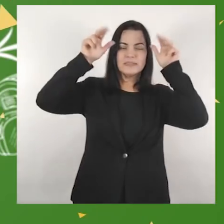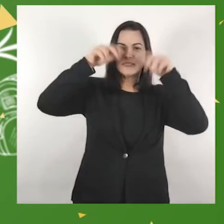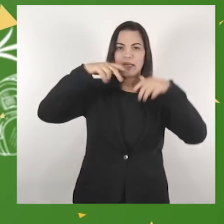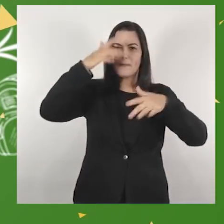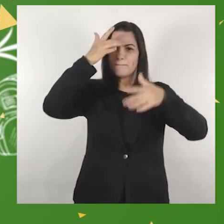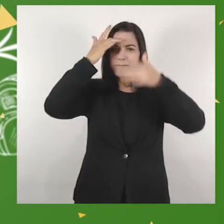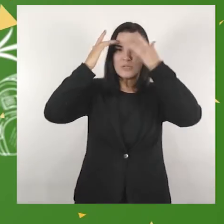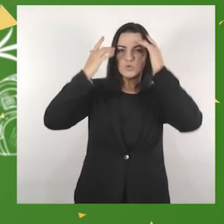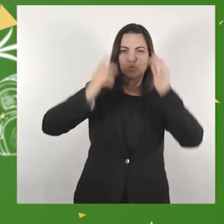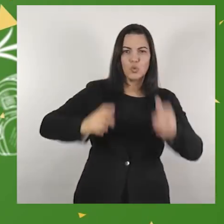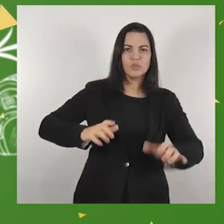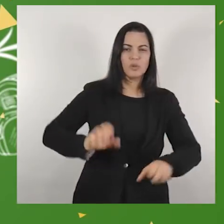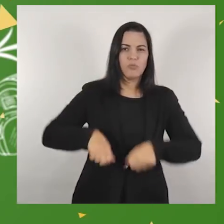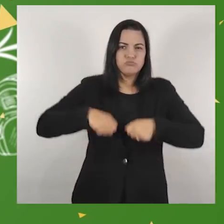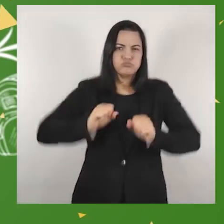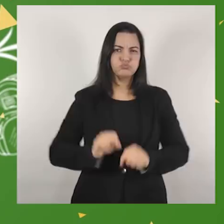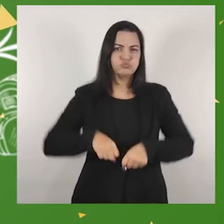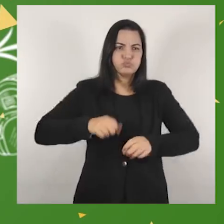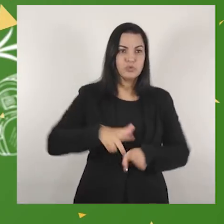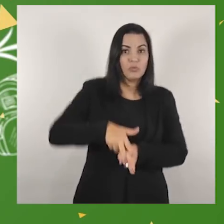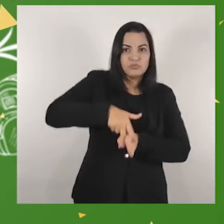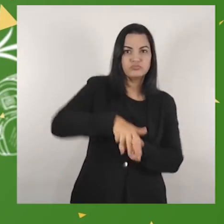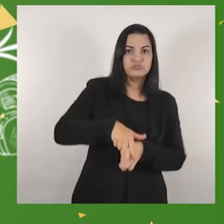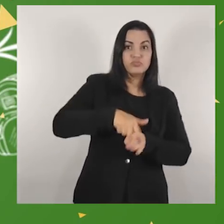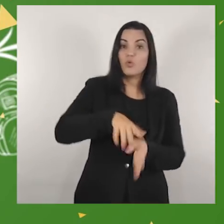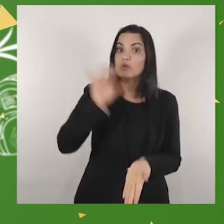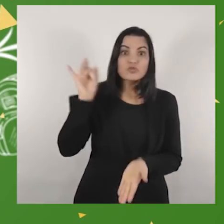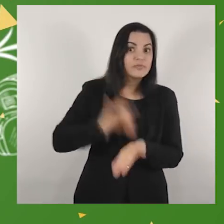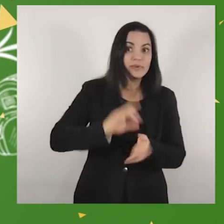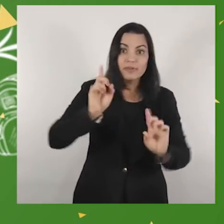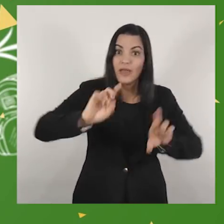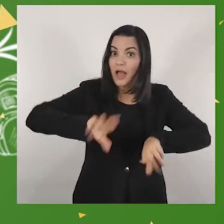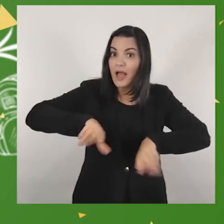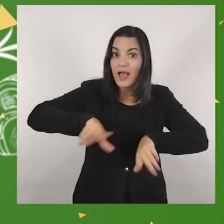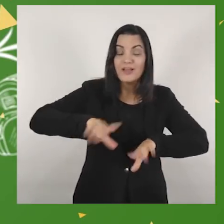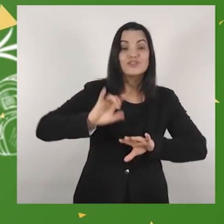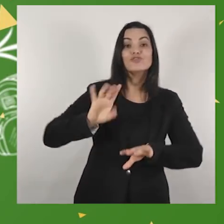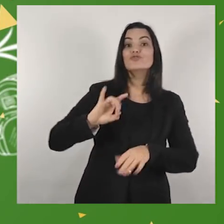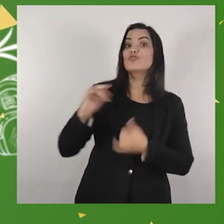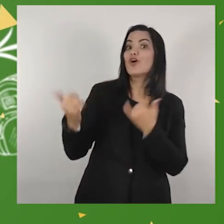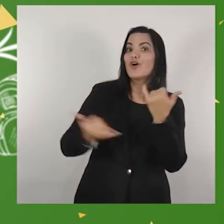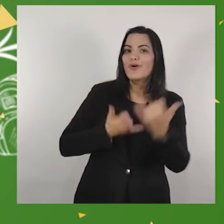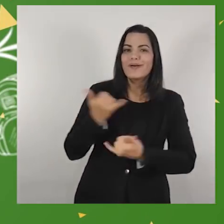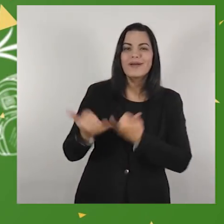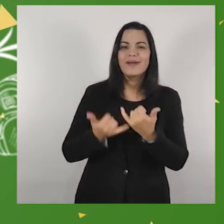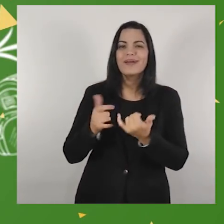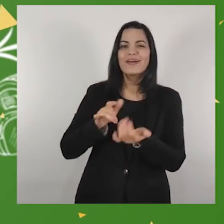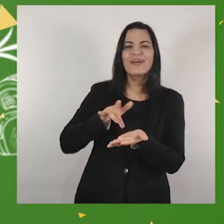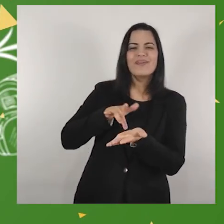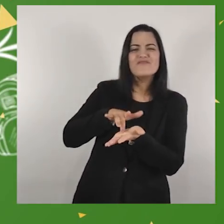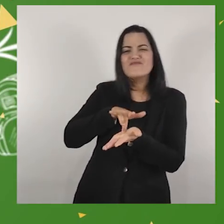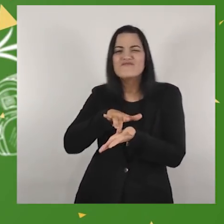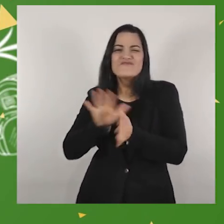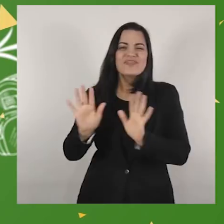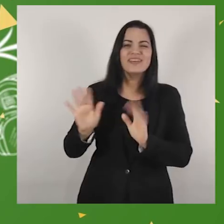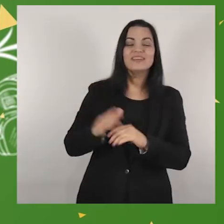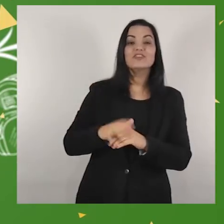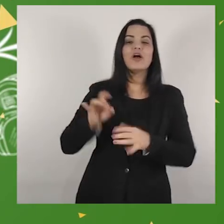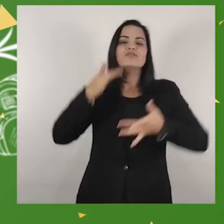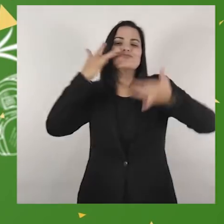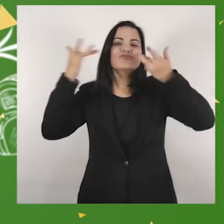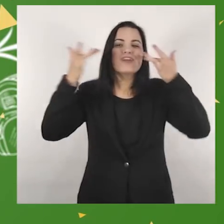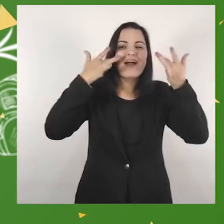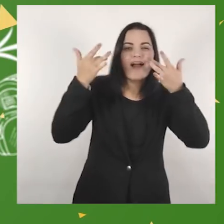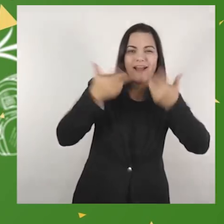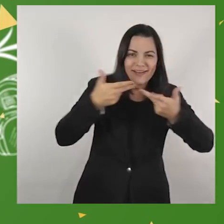Fazendo toda aquela simulação, é uma simulação, viu? Ninguém entra em batalha medieval por lá, não. Então eles fazem